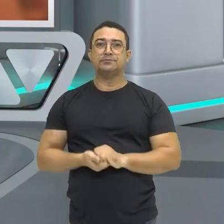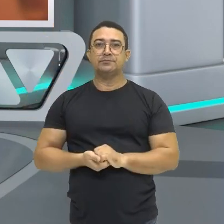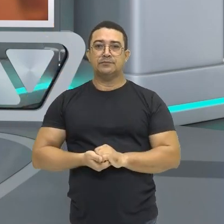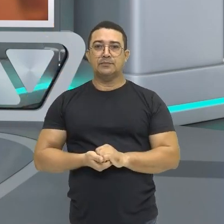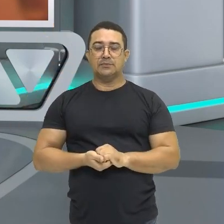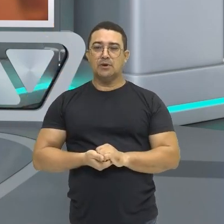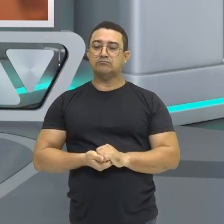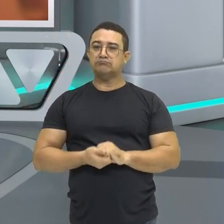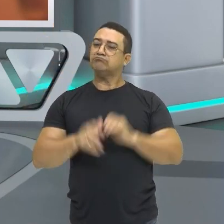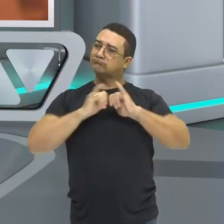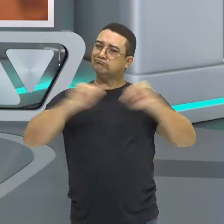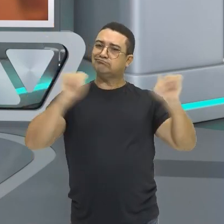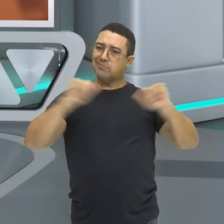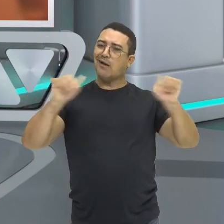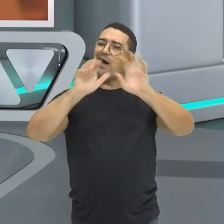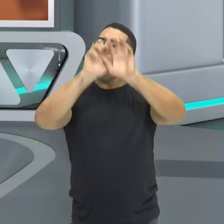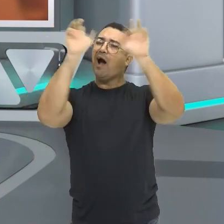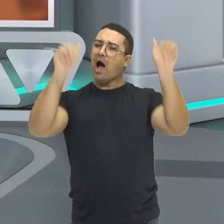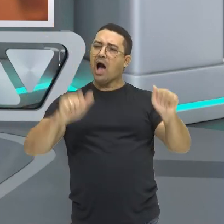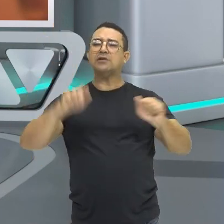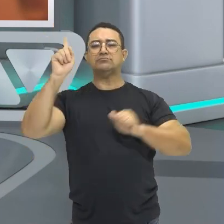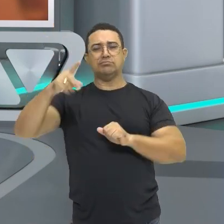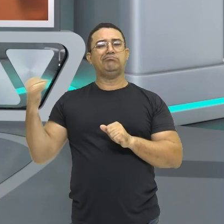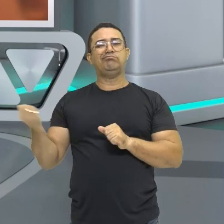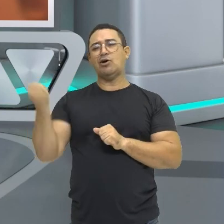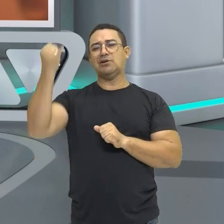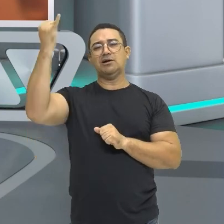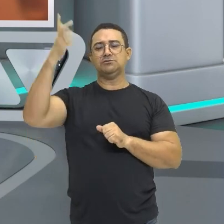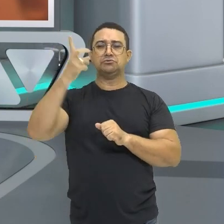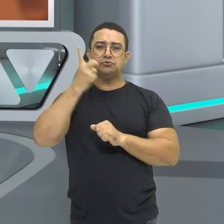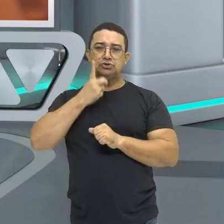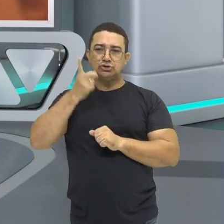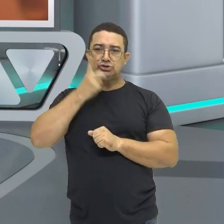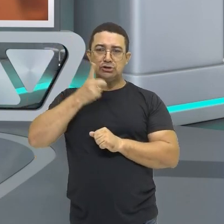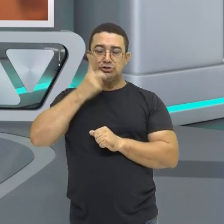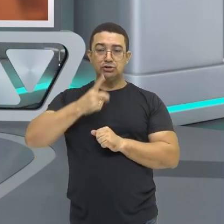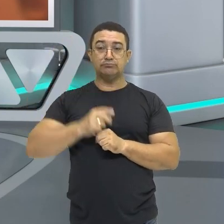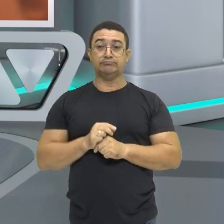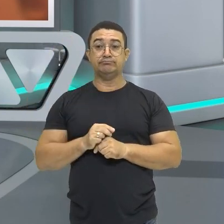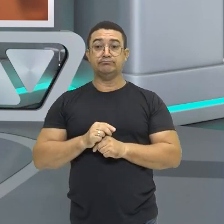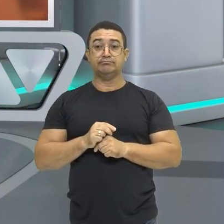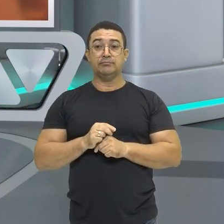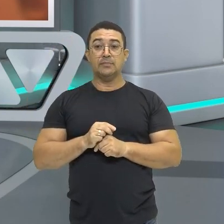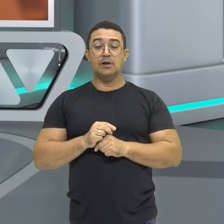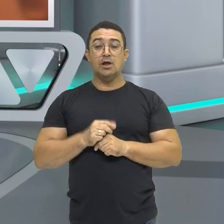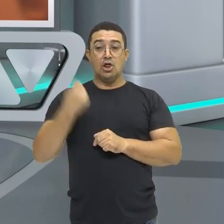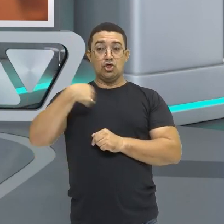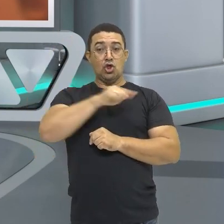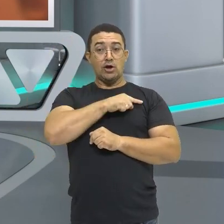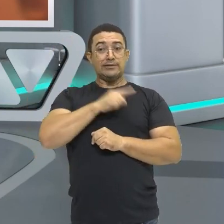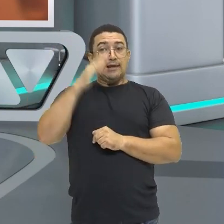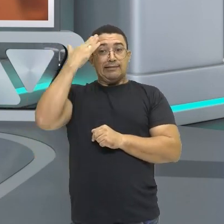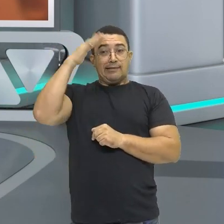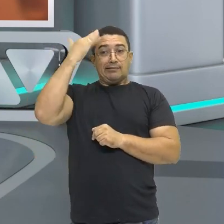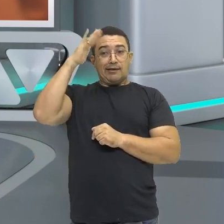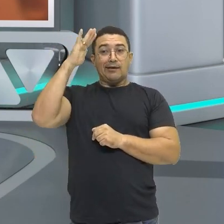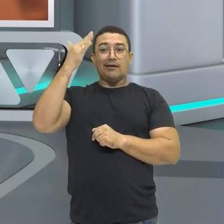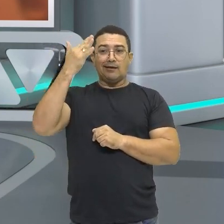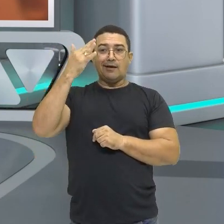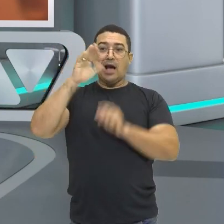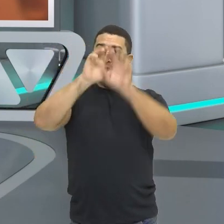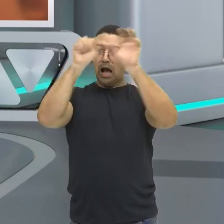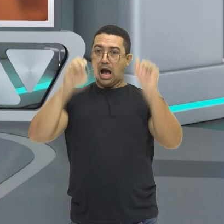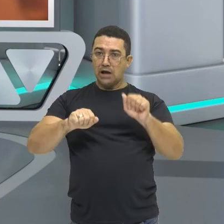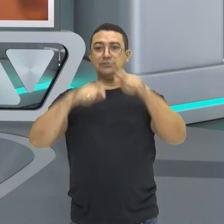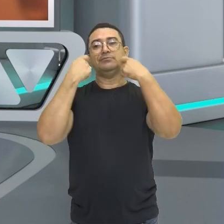eu digo, a arte é muito importante, ela está no nosso dia a dia. Para nós entendermos a arte, nós temos que entender a geografia,